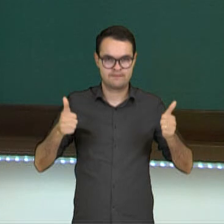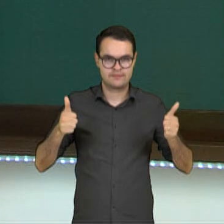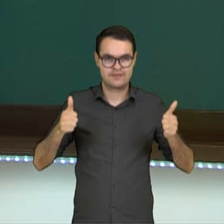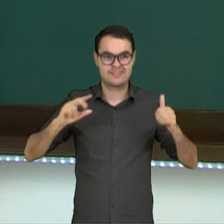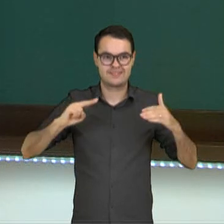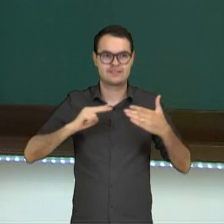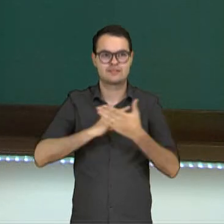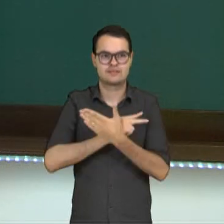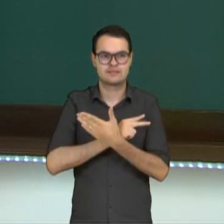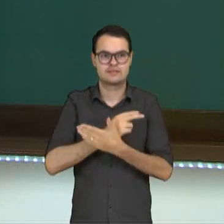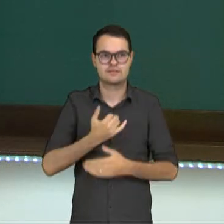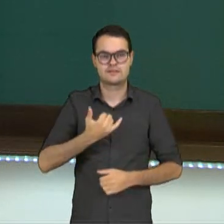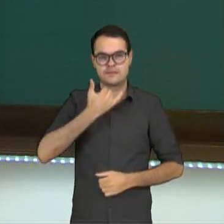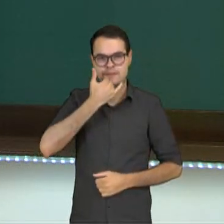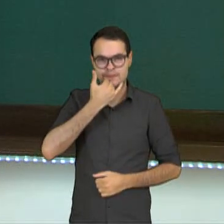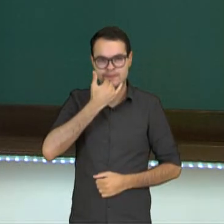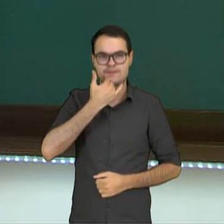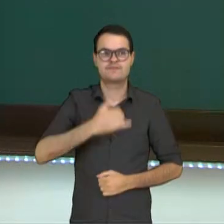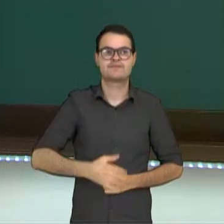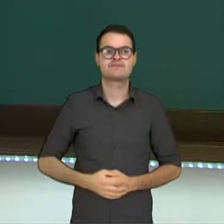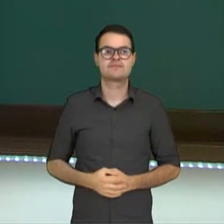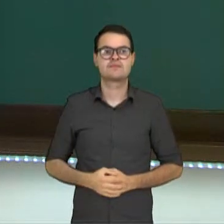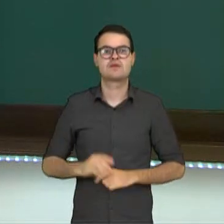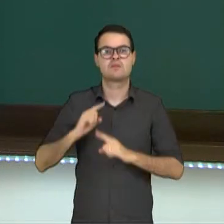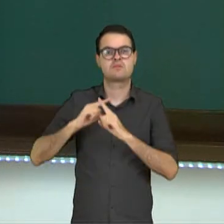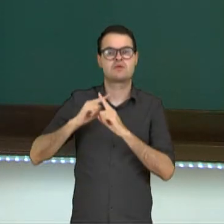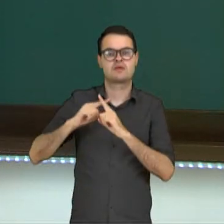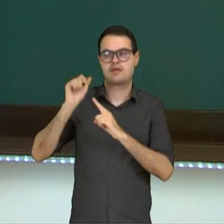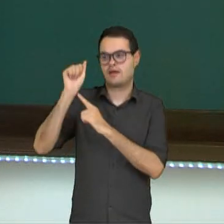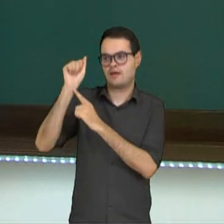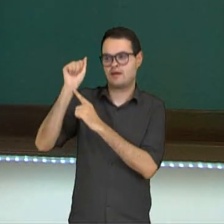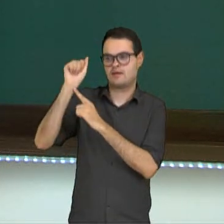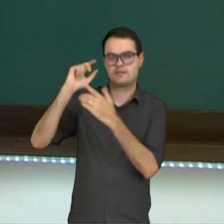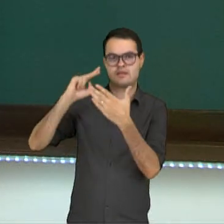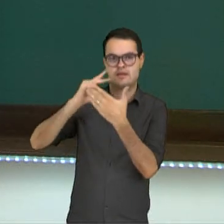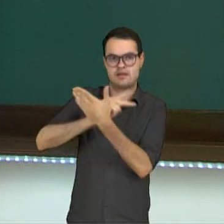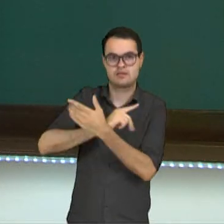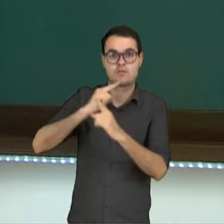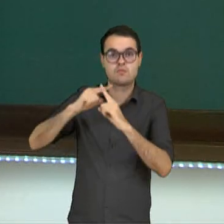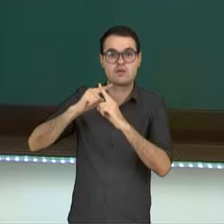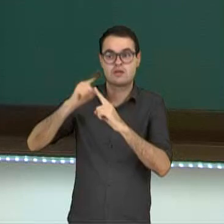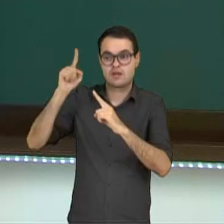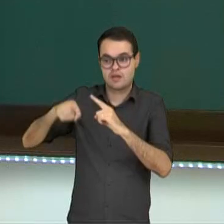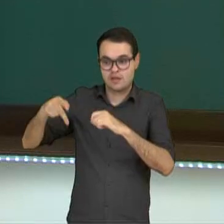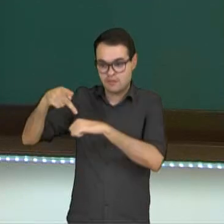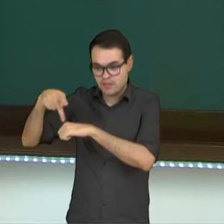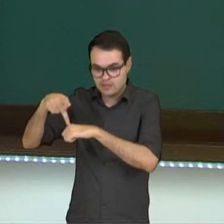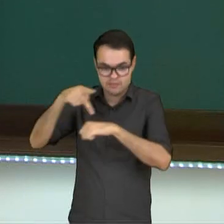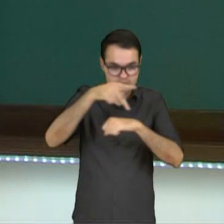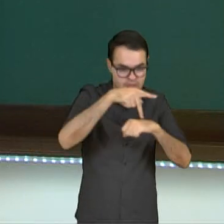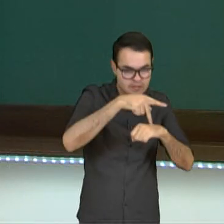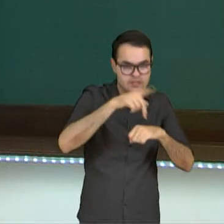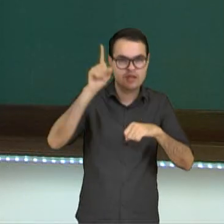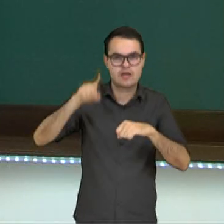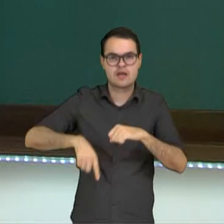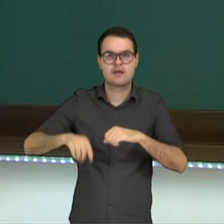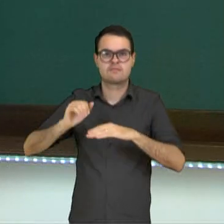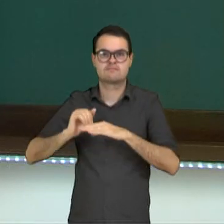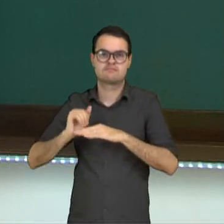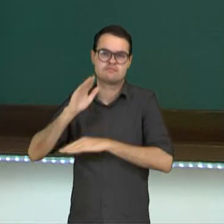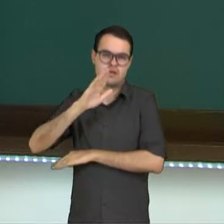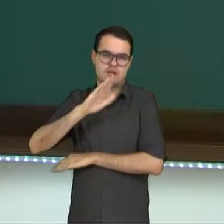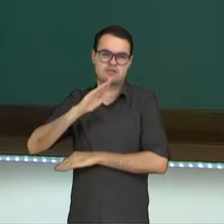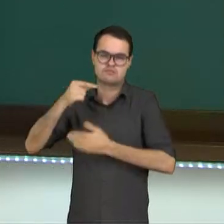está incorreta, perdão, meus queridos, porque as relações bilaterais entre os países se baseiam em mais,